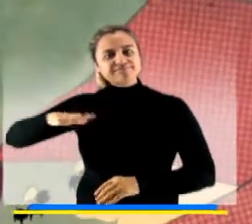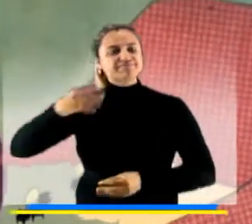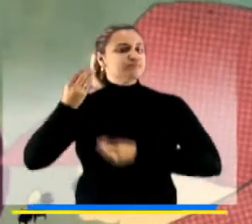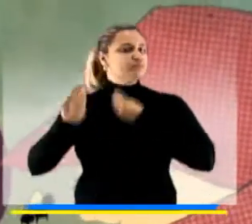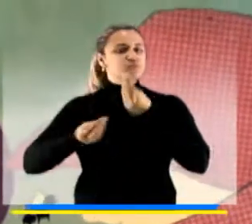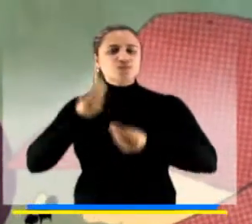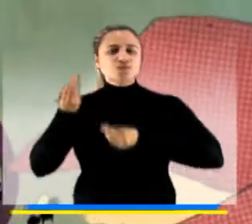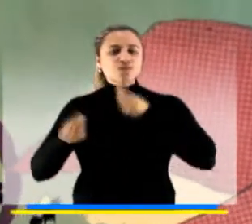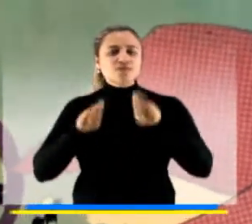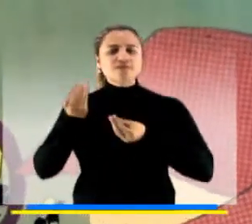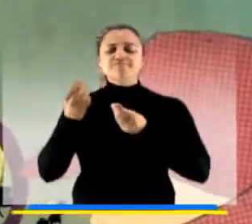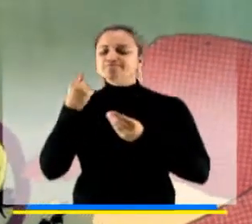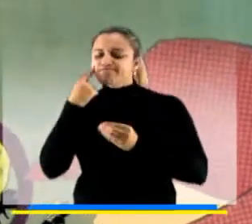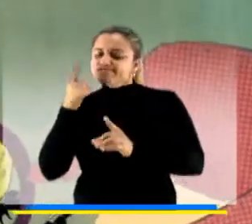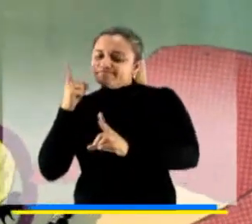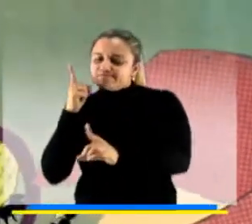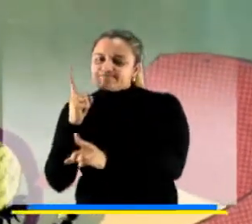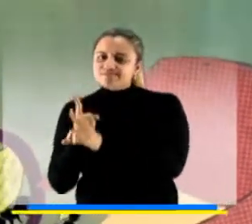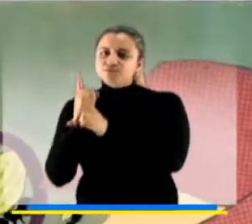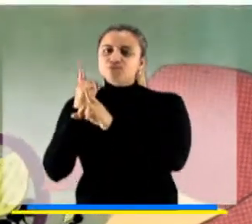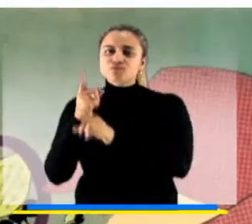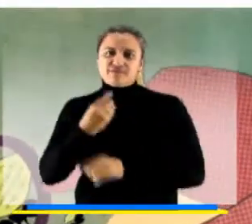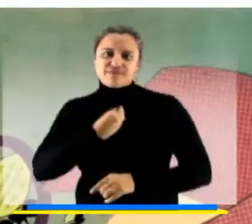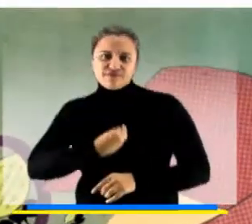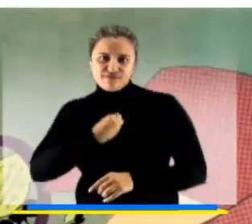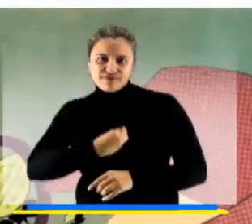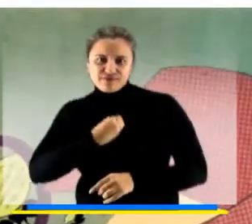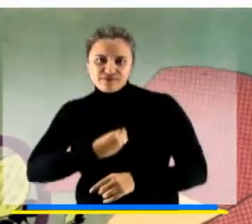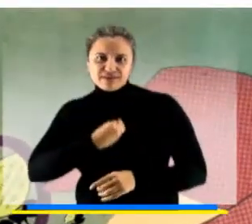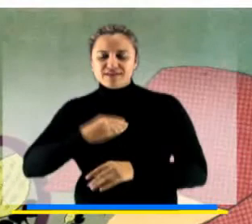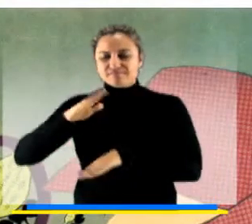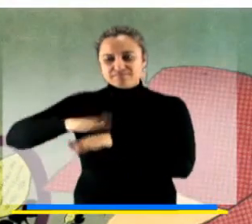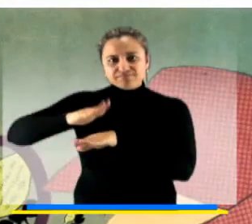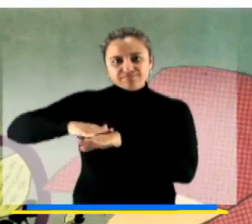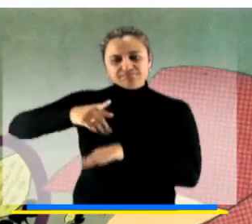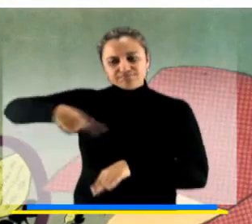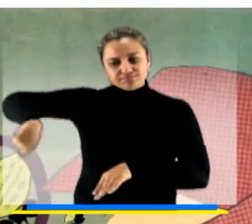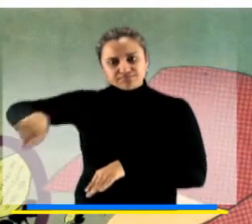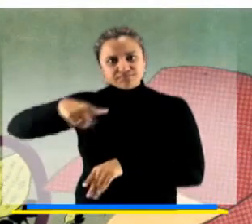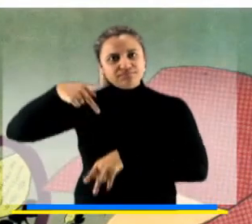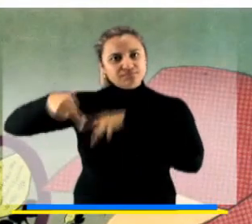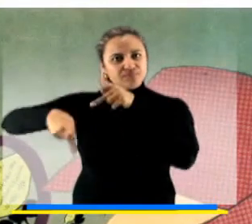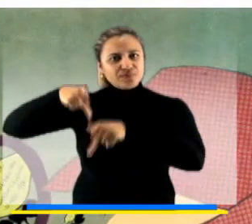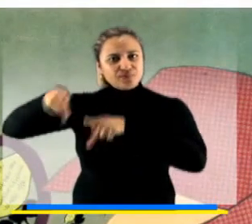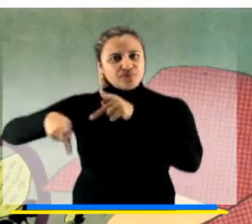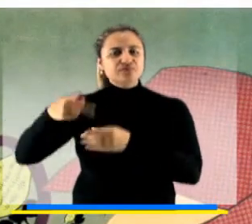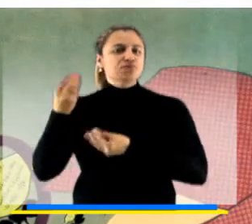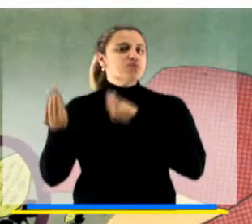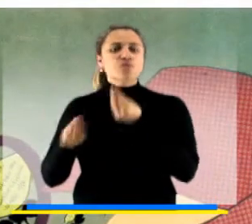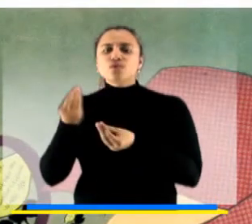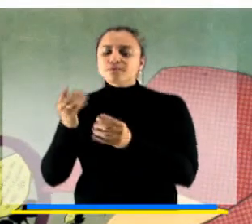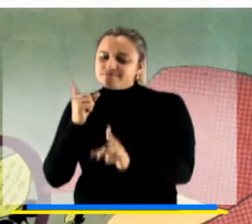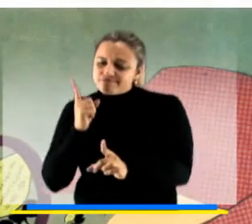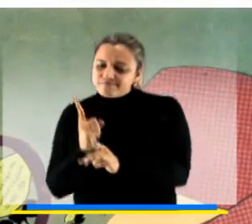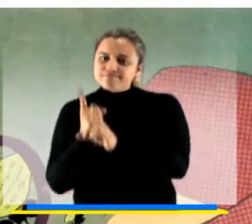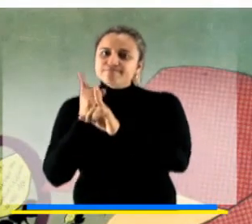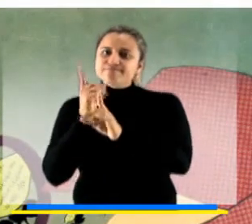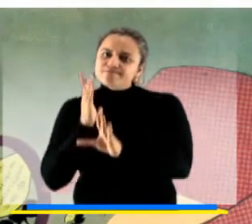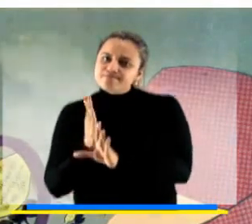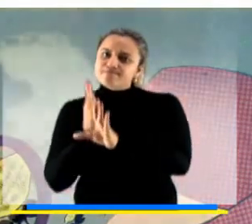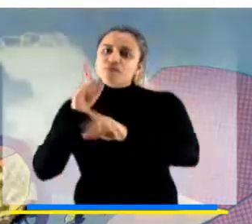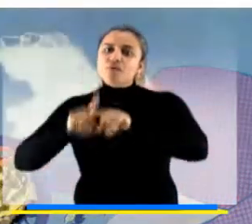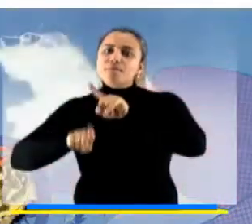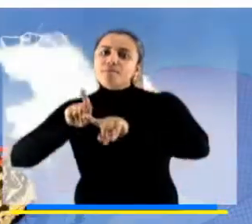têm procurado no ambiente que vivem e de acordo com seus modos de vida, um material ideal para escrever.